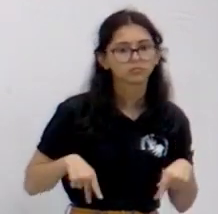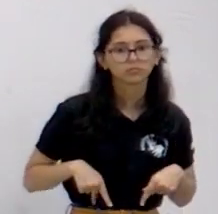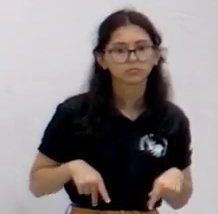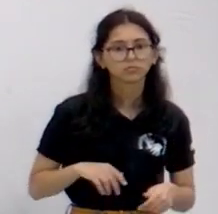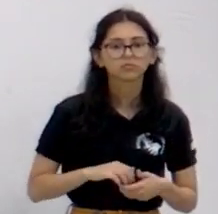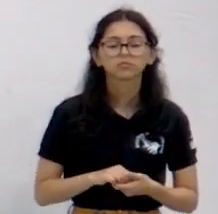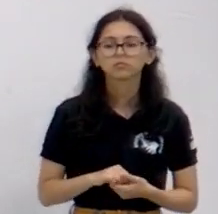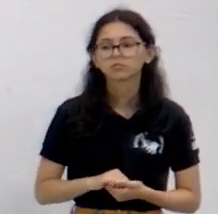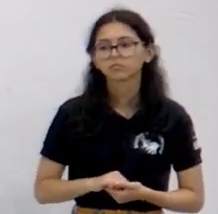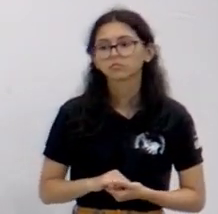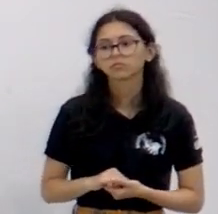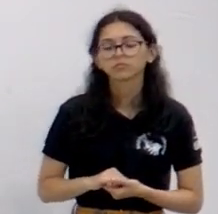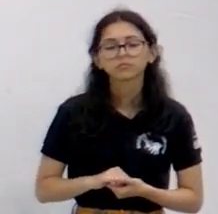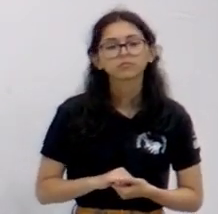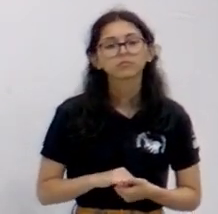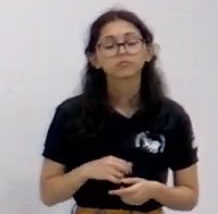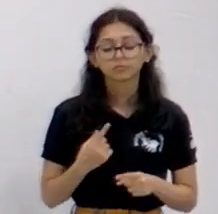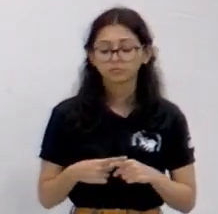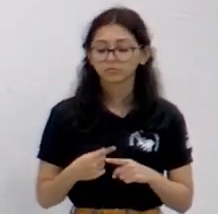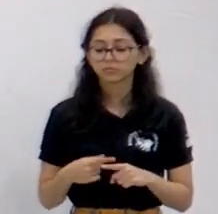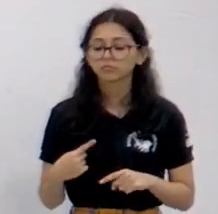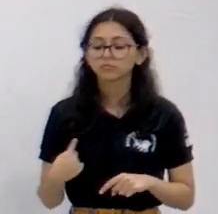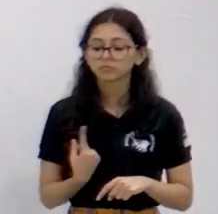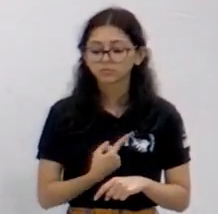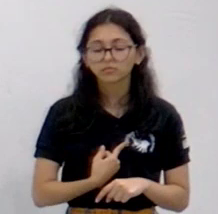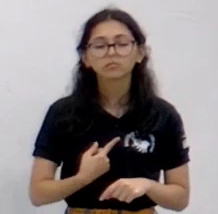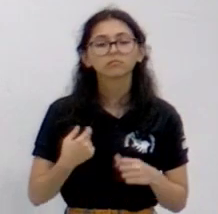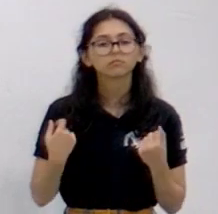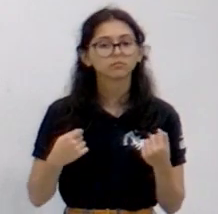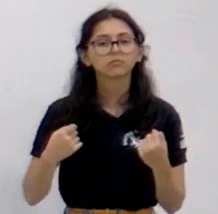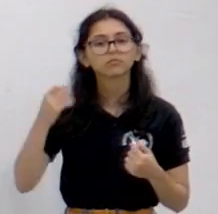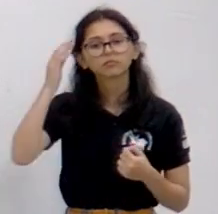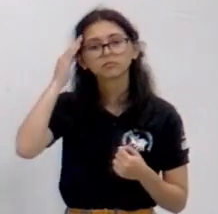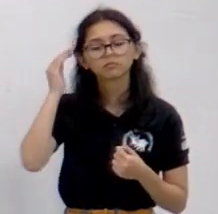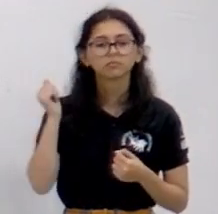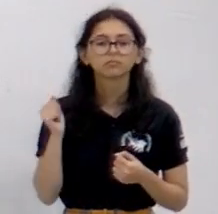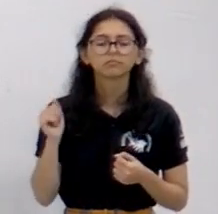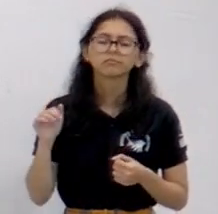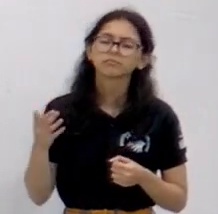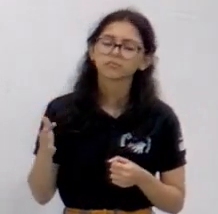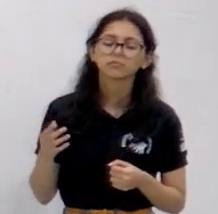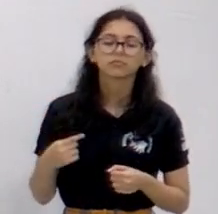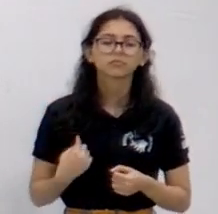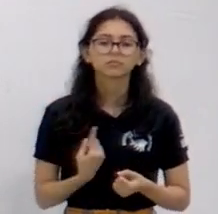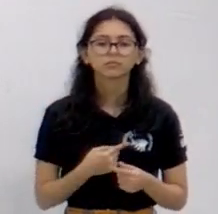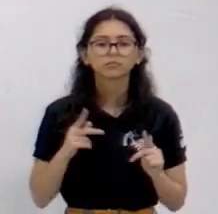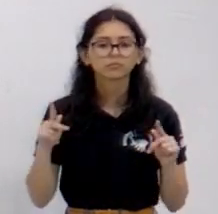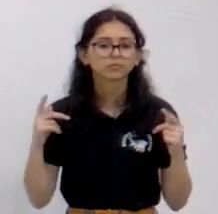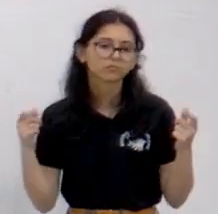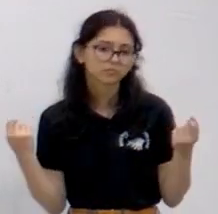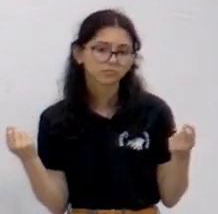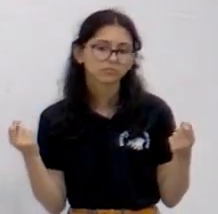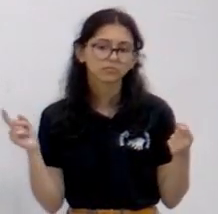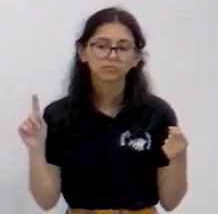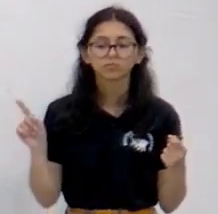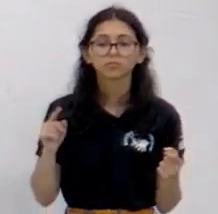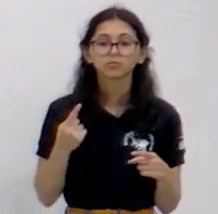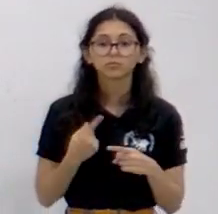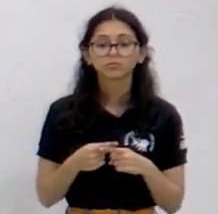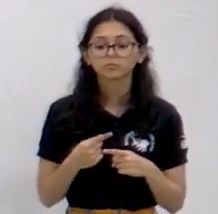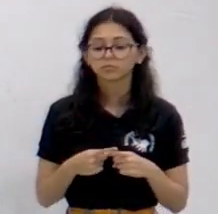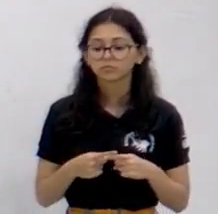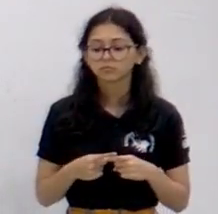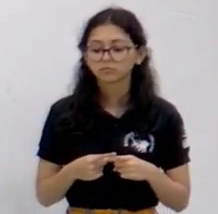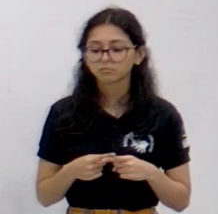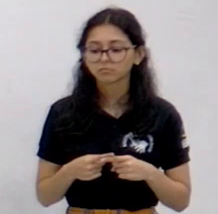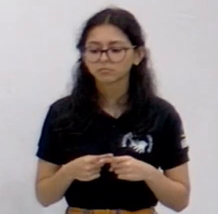problemas não são resolvidos apenas com um comprimido. Porque se fosse o comprimido, muitas vezes eu esqueceria de orar e buscar a intervenção de